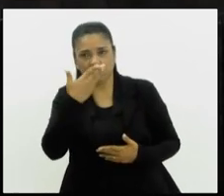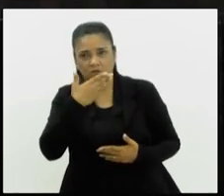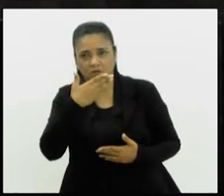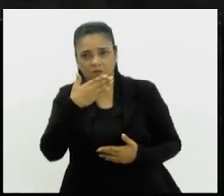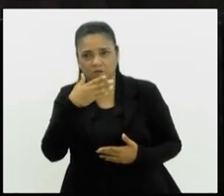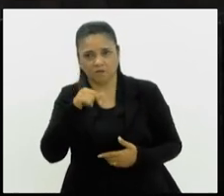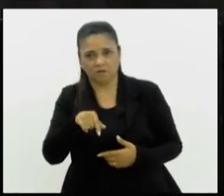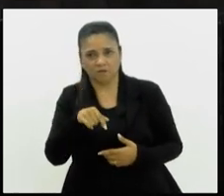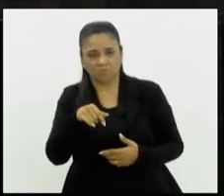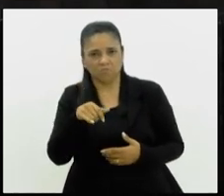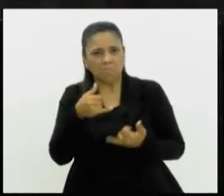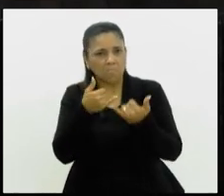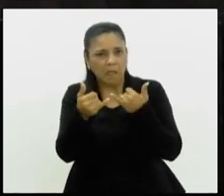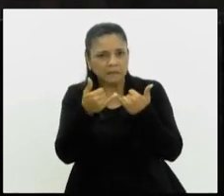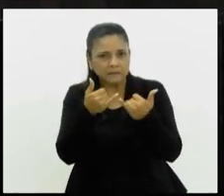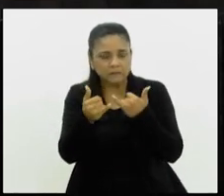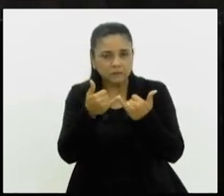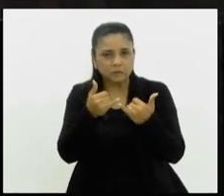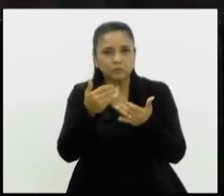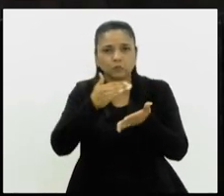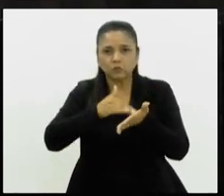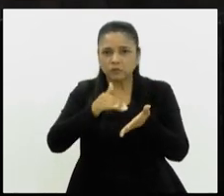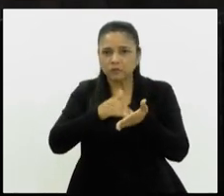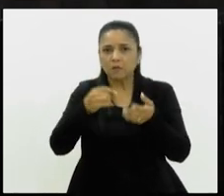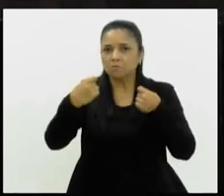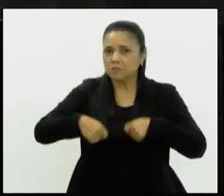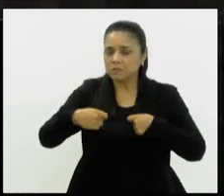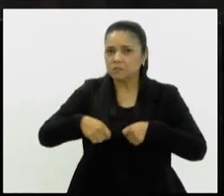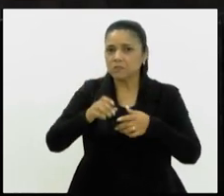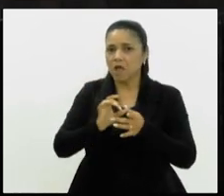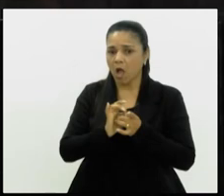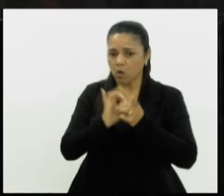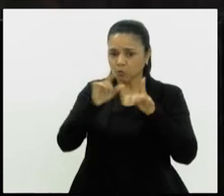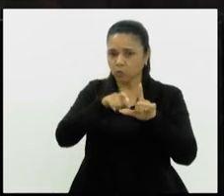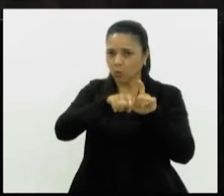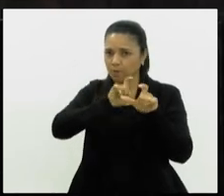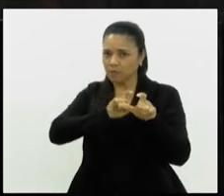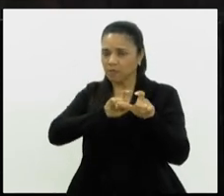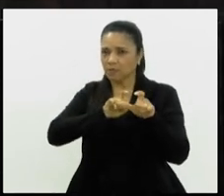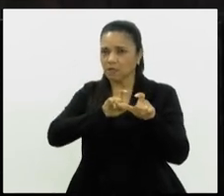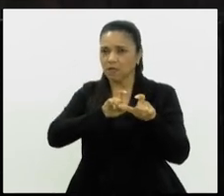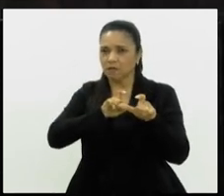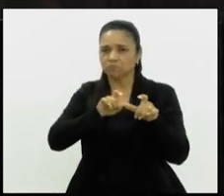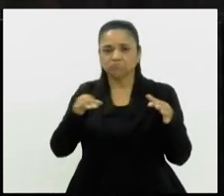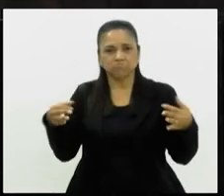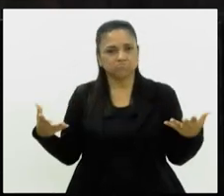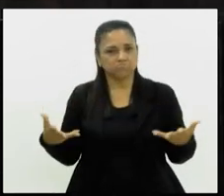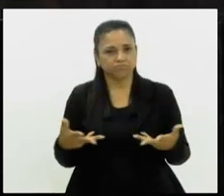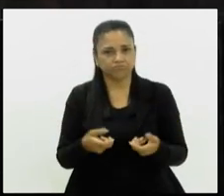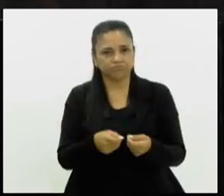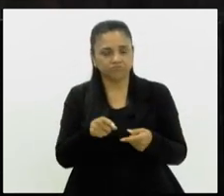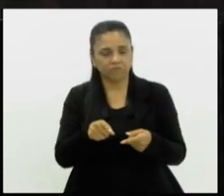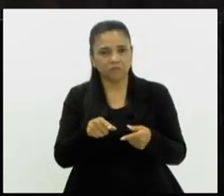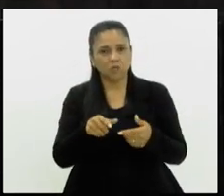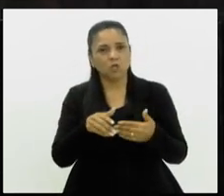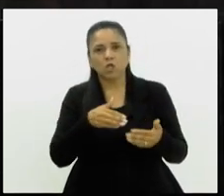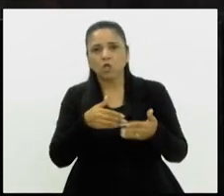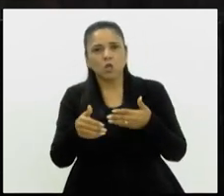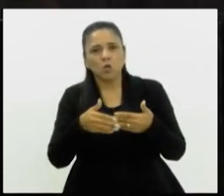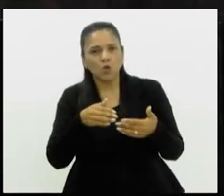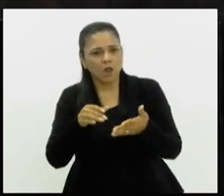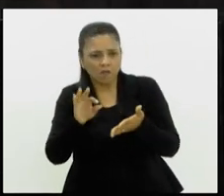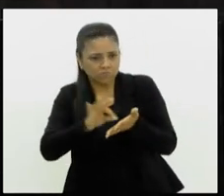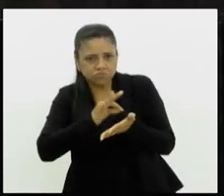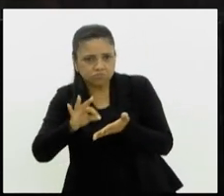é secretário, ele tem que ter autonomia plena de propor as nomeações que ele quiser.